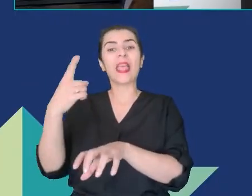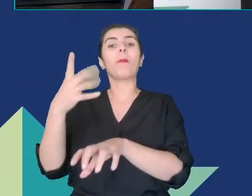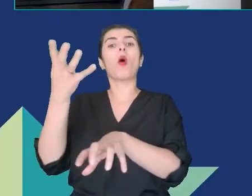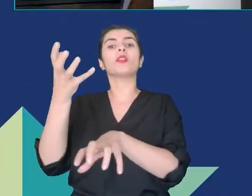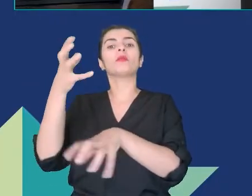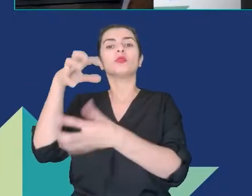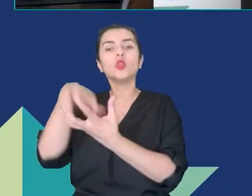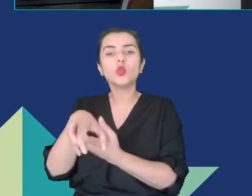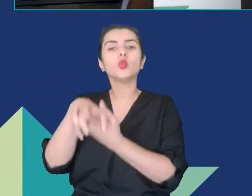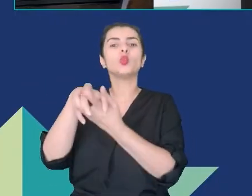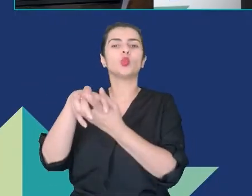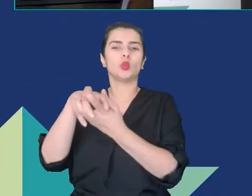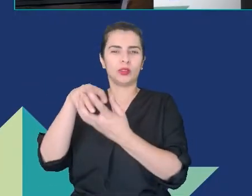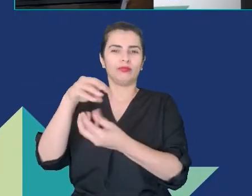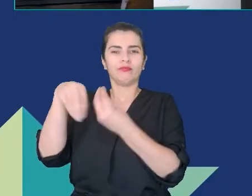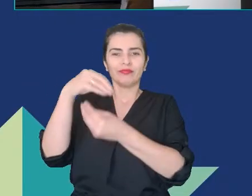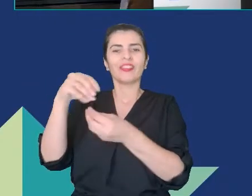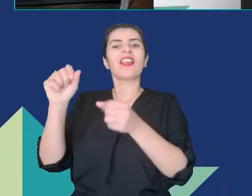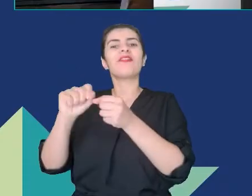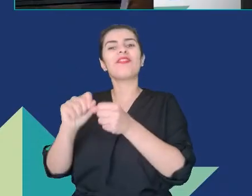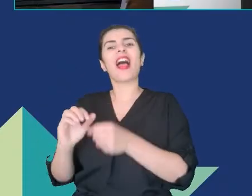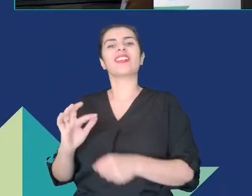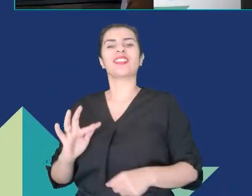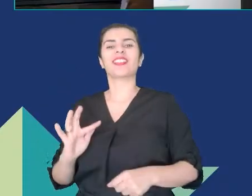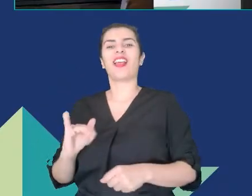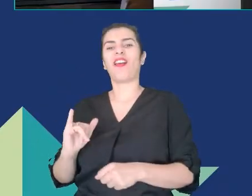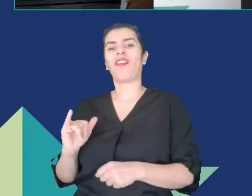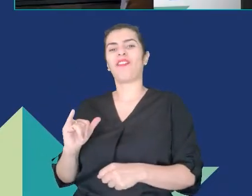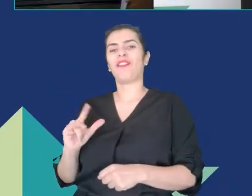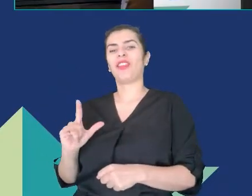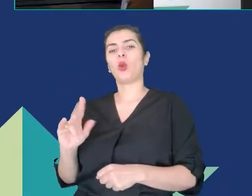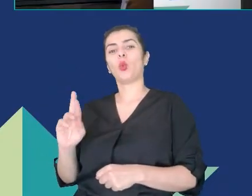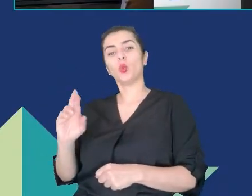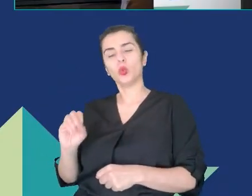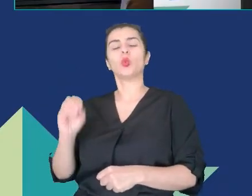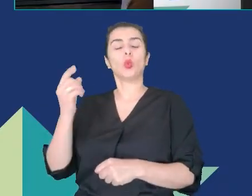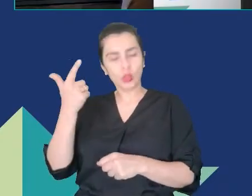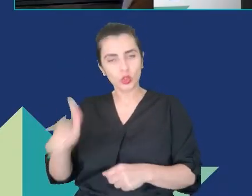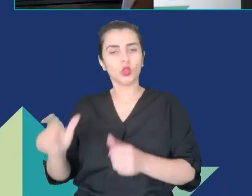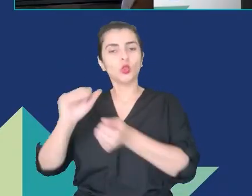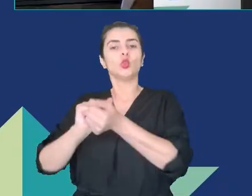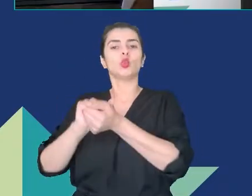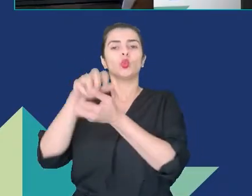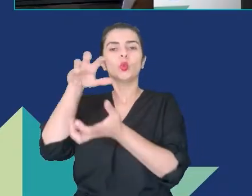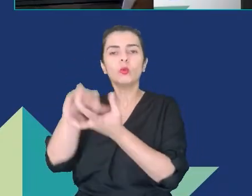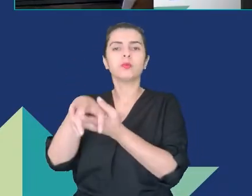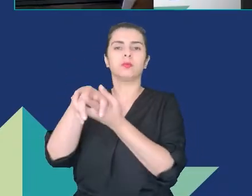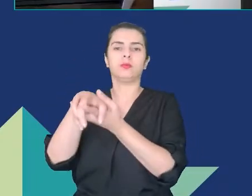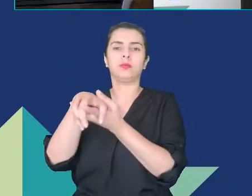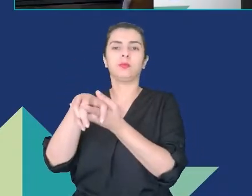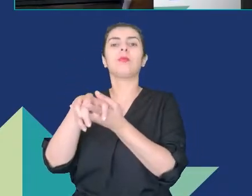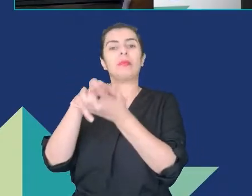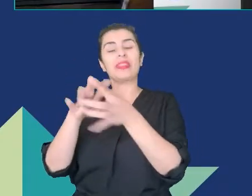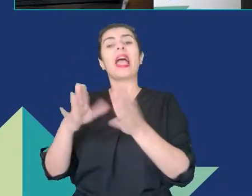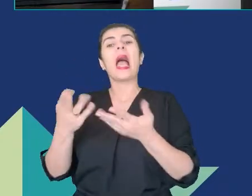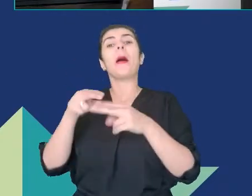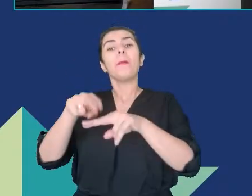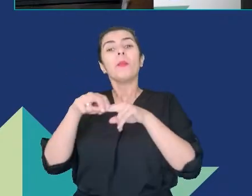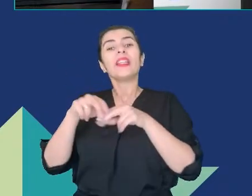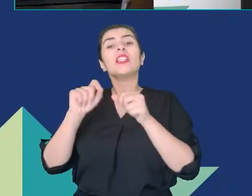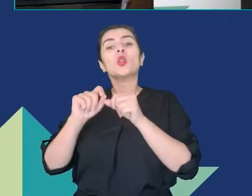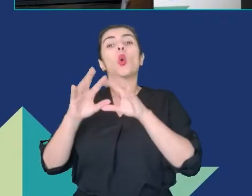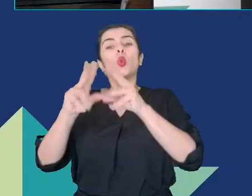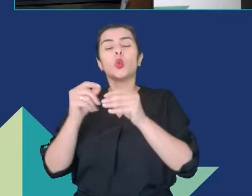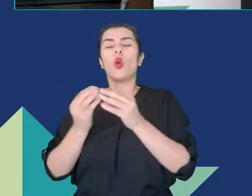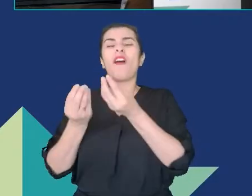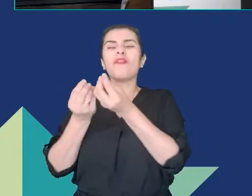que a gente está filtrando um rejeito total, né? Todas as partes, toda a granulometria do rejeito gerado na usina de Conceição, ele é